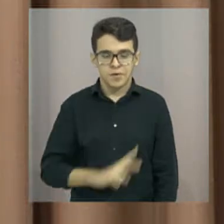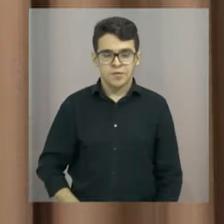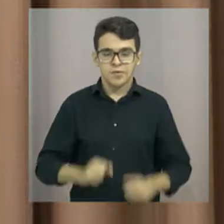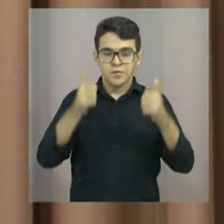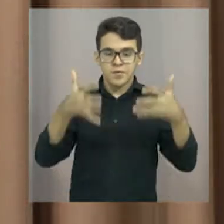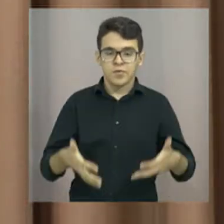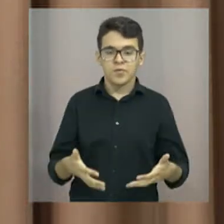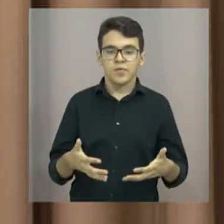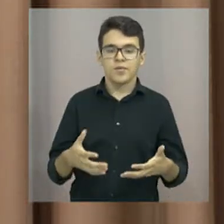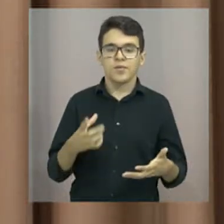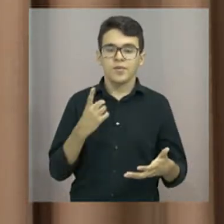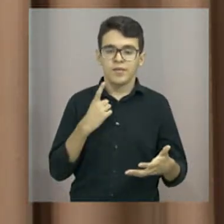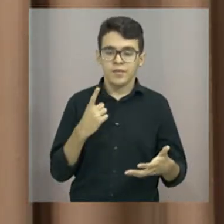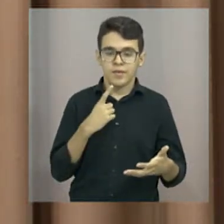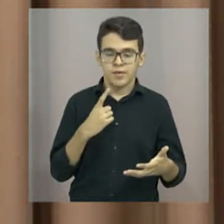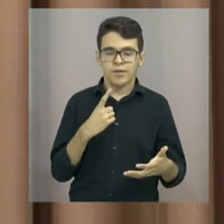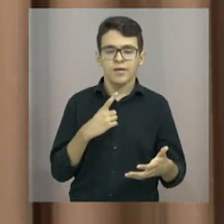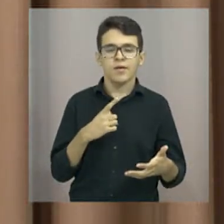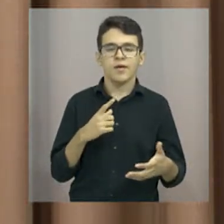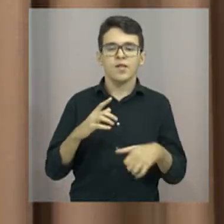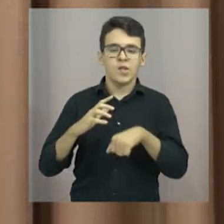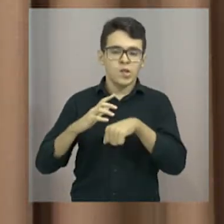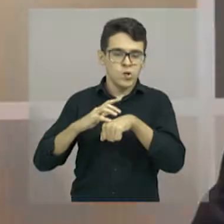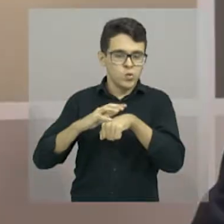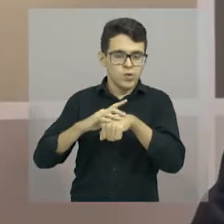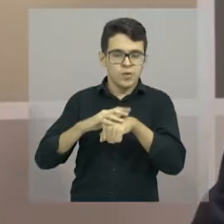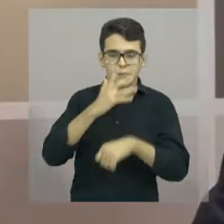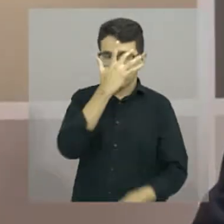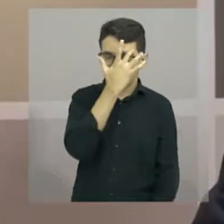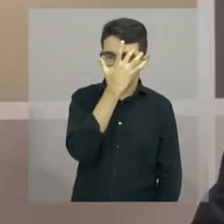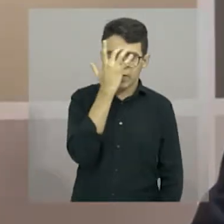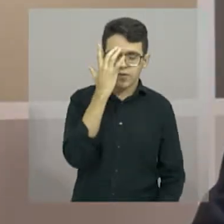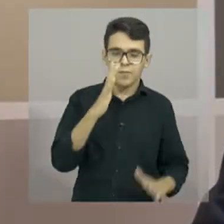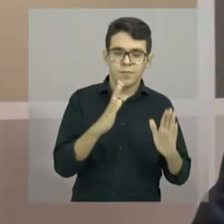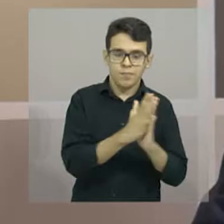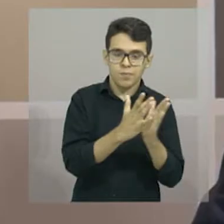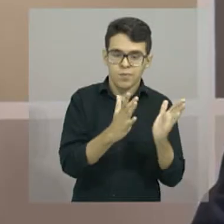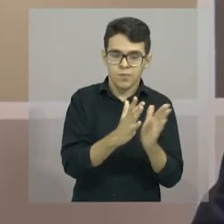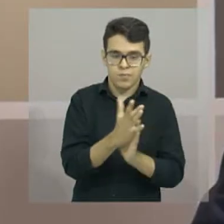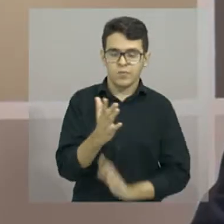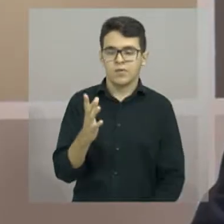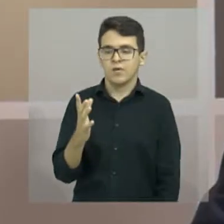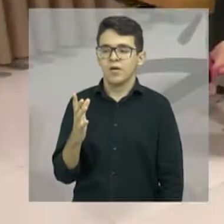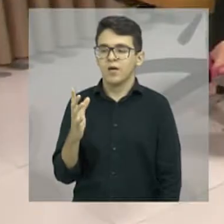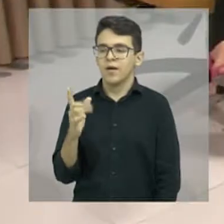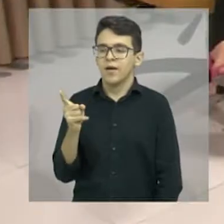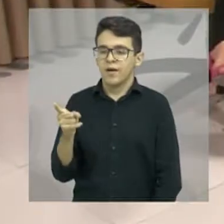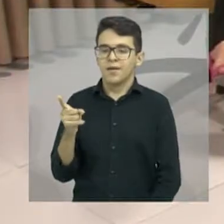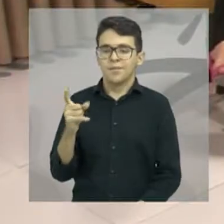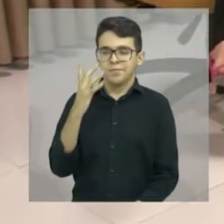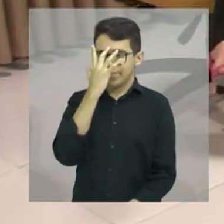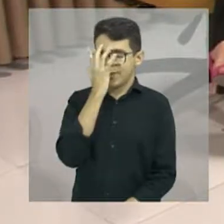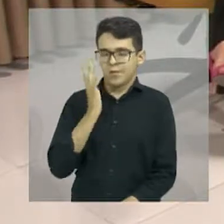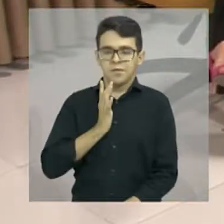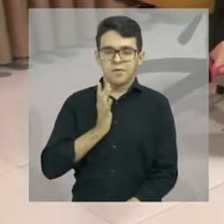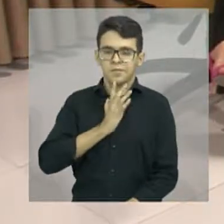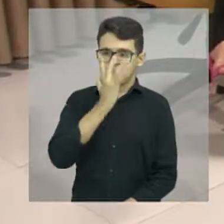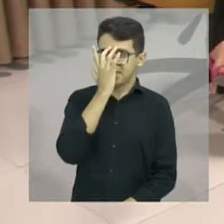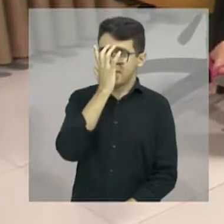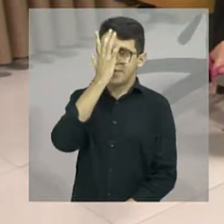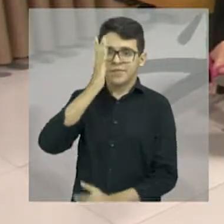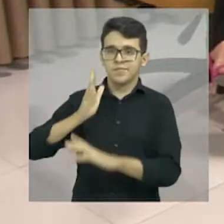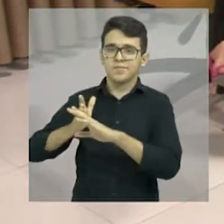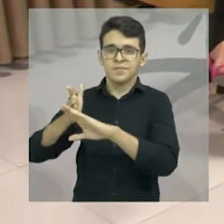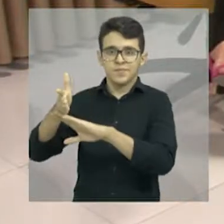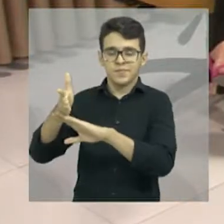nada, chegou, ficou, e quem muito sofre é a população, que infelizmente não tem a condição desse atendimento, né? Não tenha dúvida. A